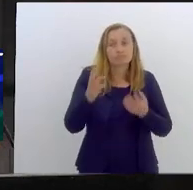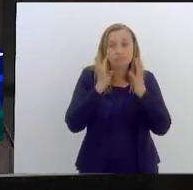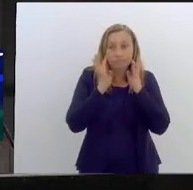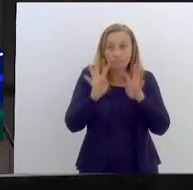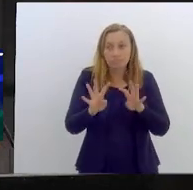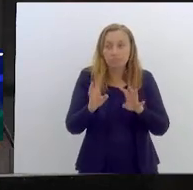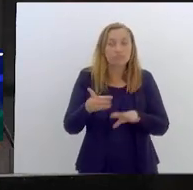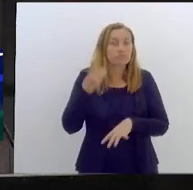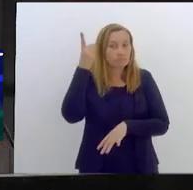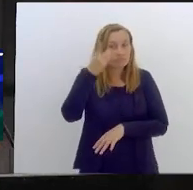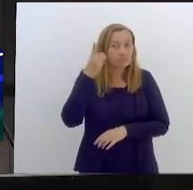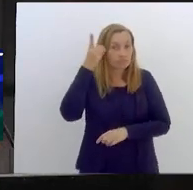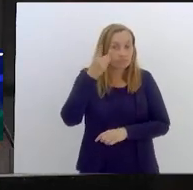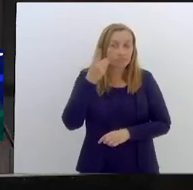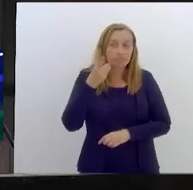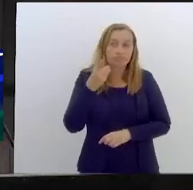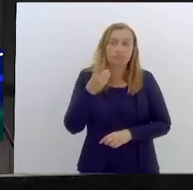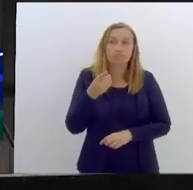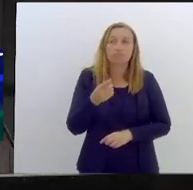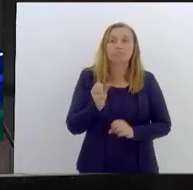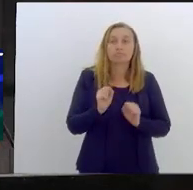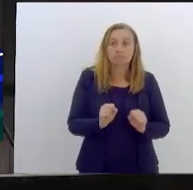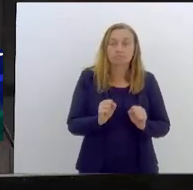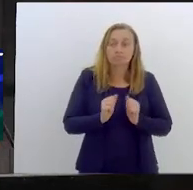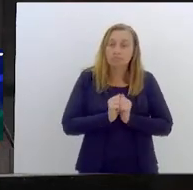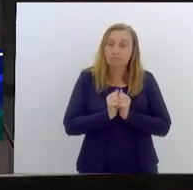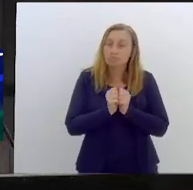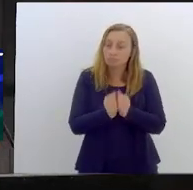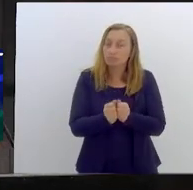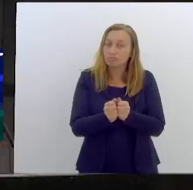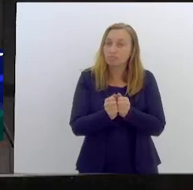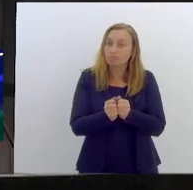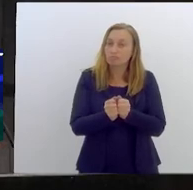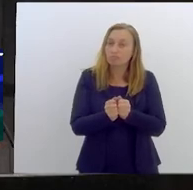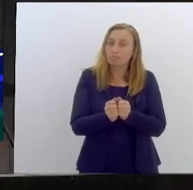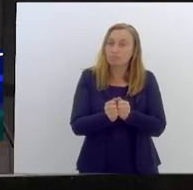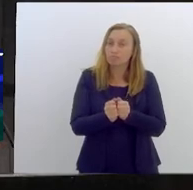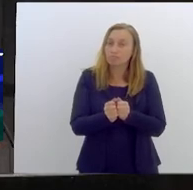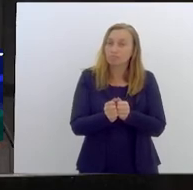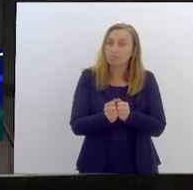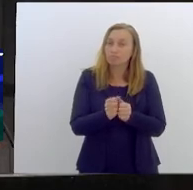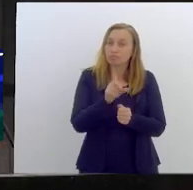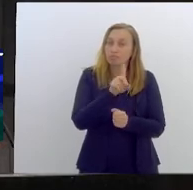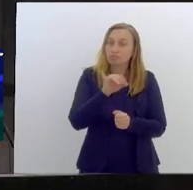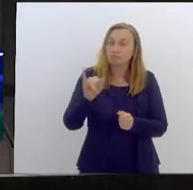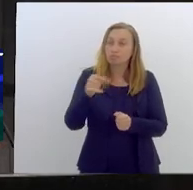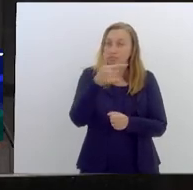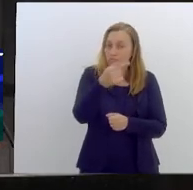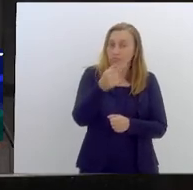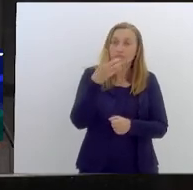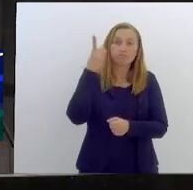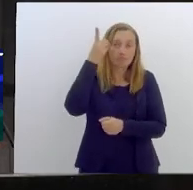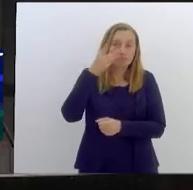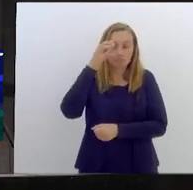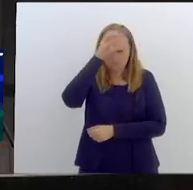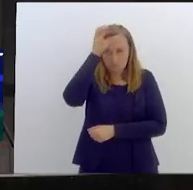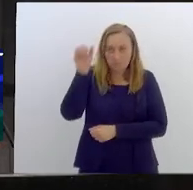atenção dos deputados para que a gente possa se unir no próximo dia 7, deputada Tia Ju,